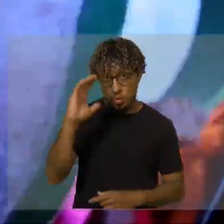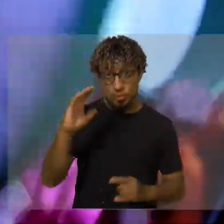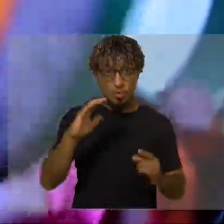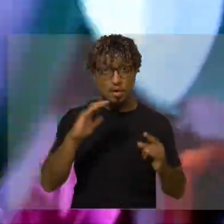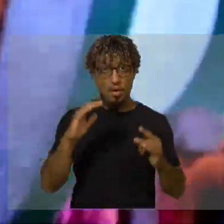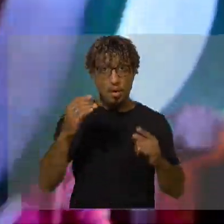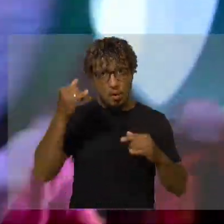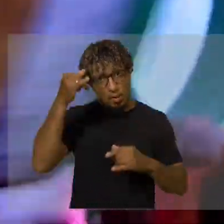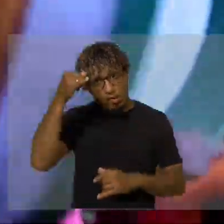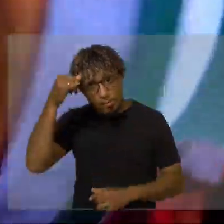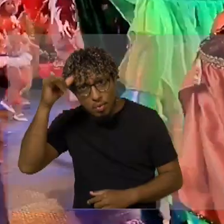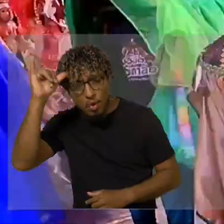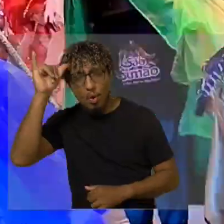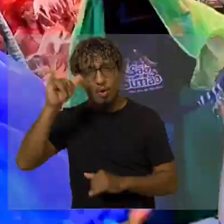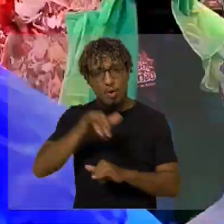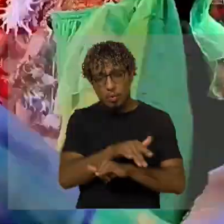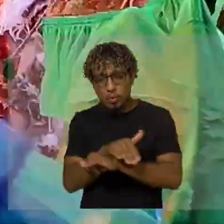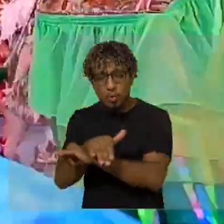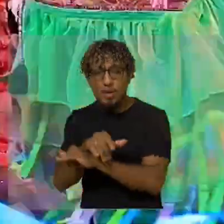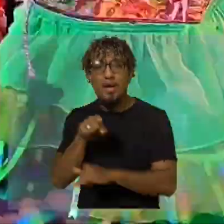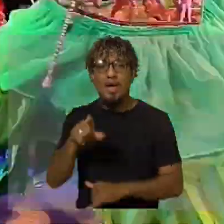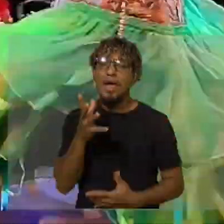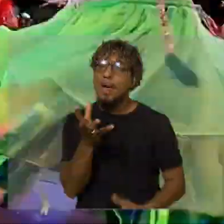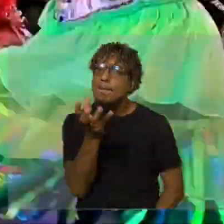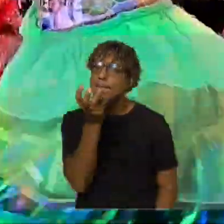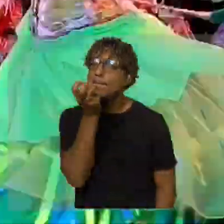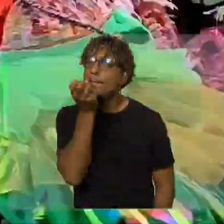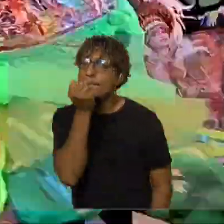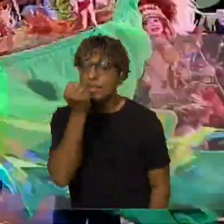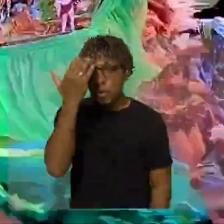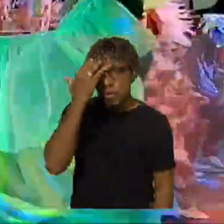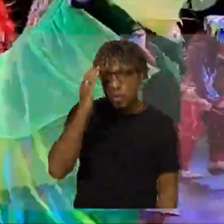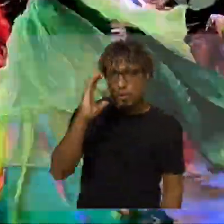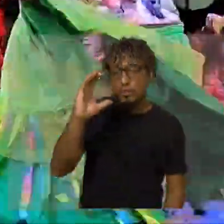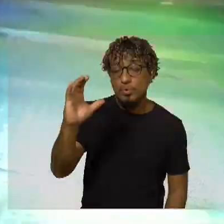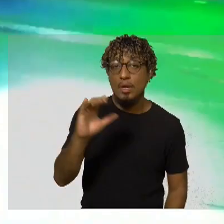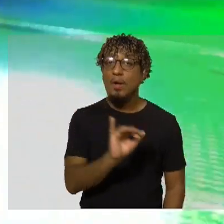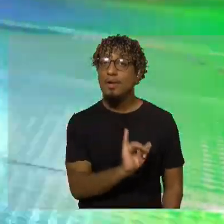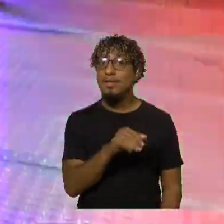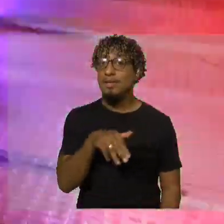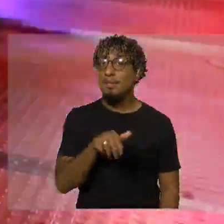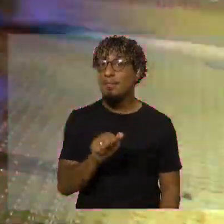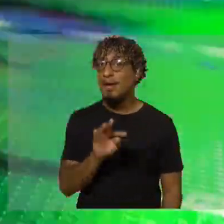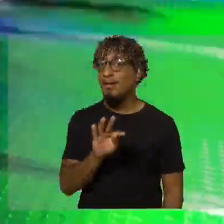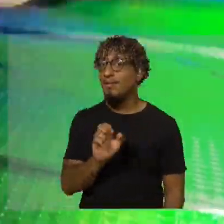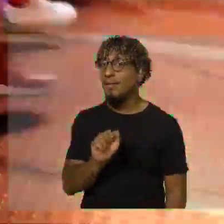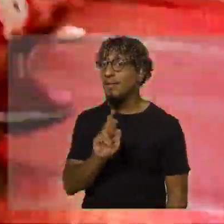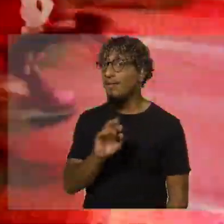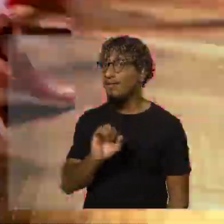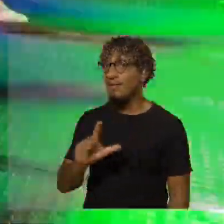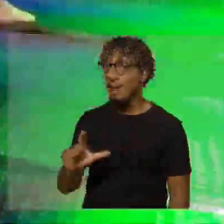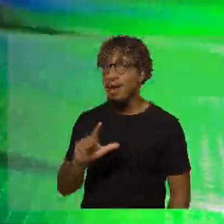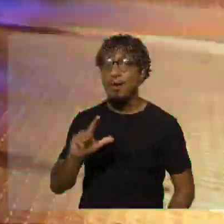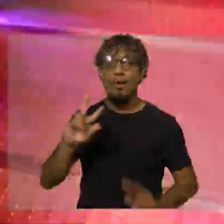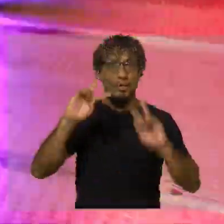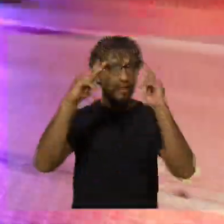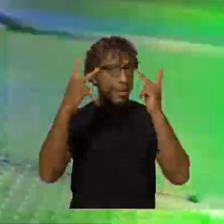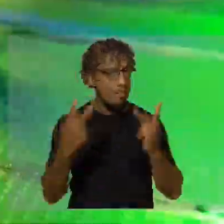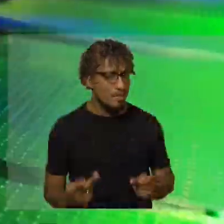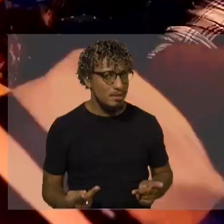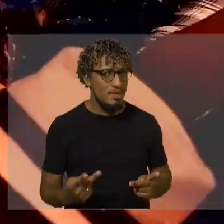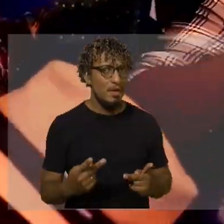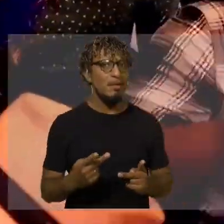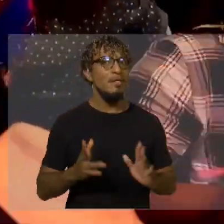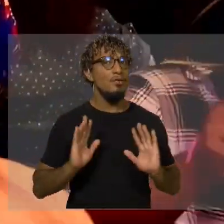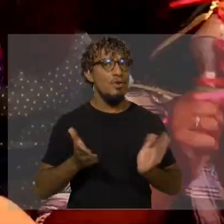é patrimônio cultural e material da humanidade desde 2019. Com tanta relevância social,